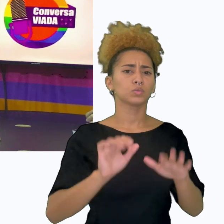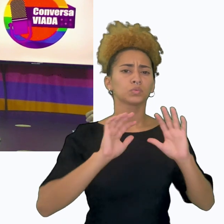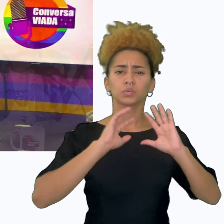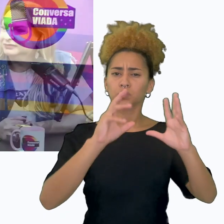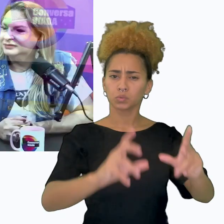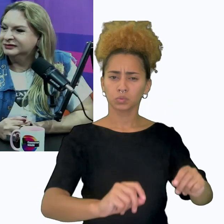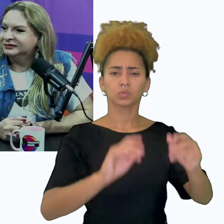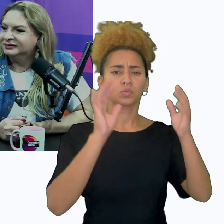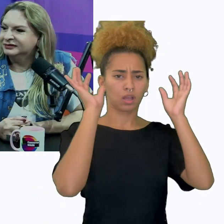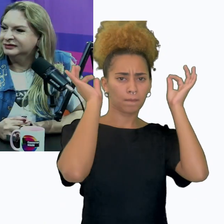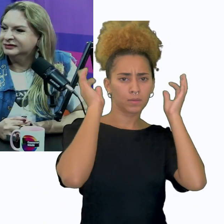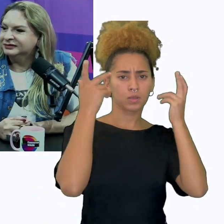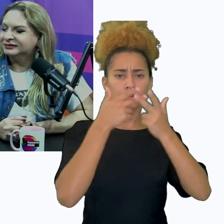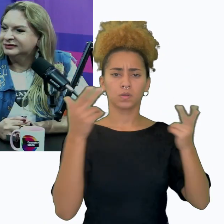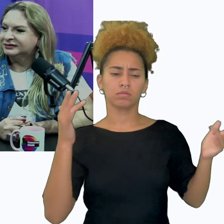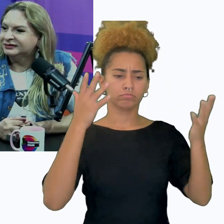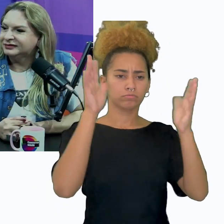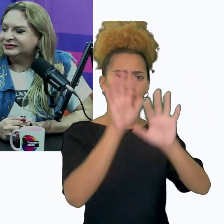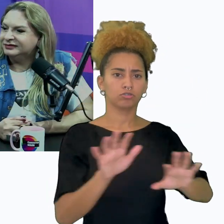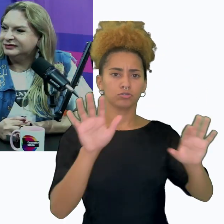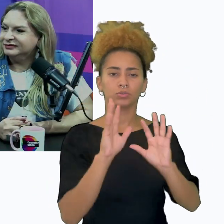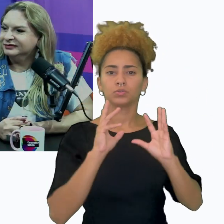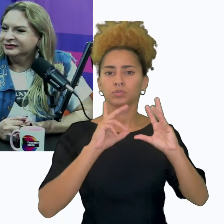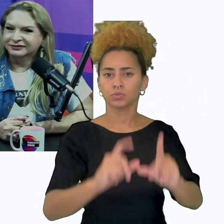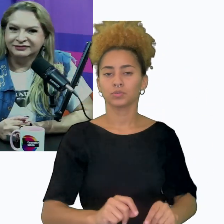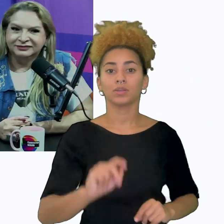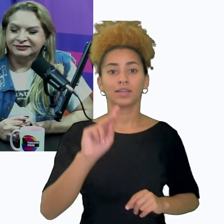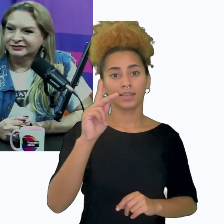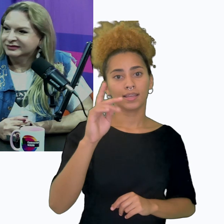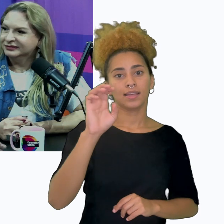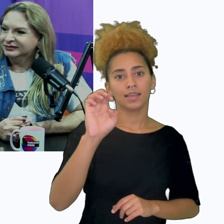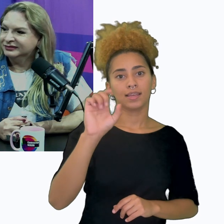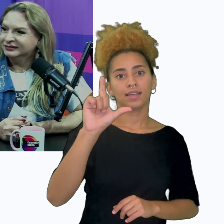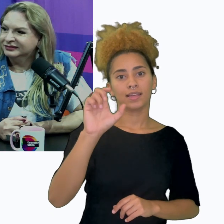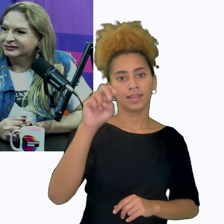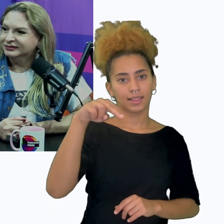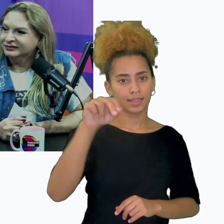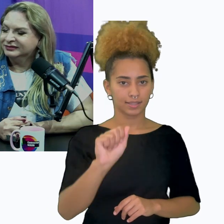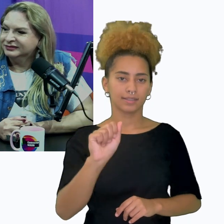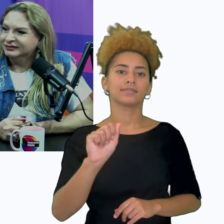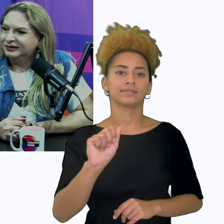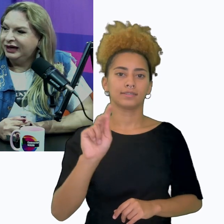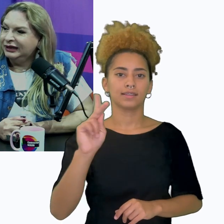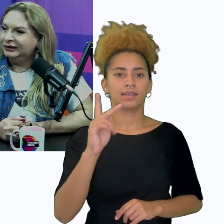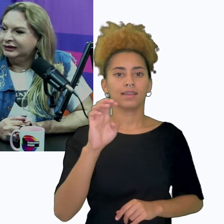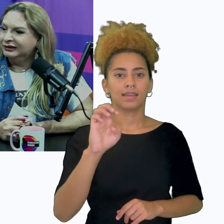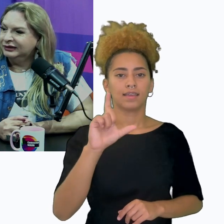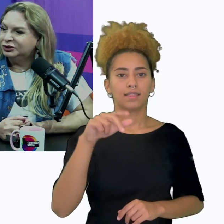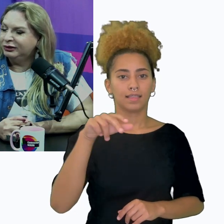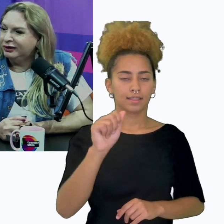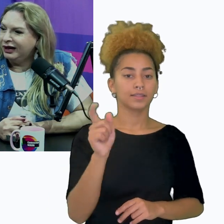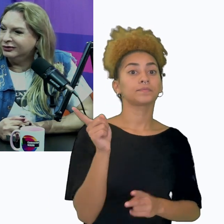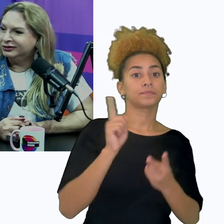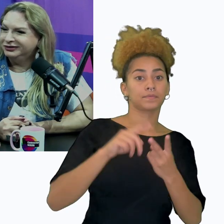Salvador, eu mudei minha essência toda, mudei todo meu jeito de. Aí que veio lá Lena. Não, veio Helena. Helena.